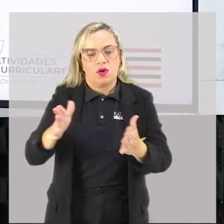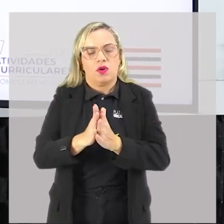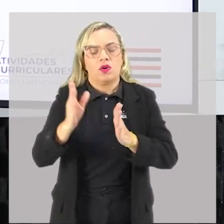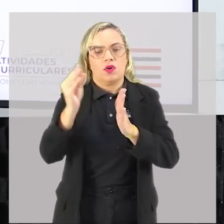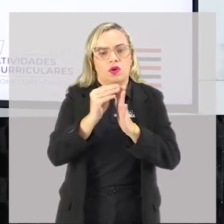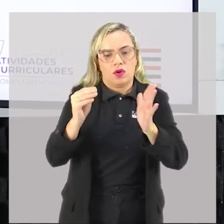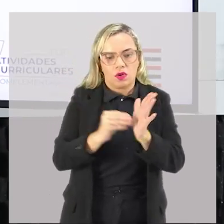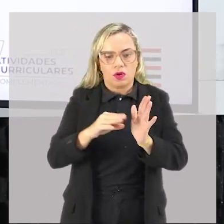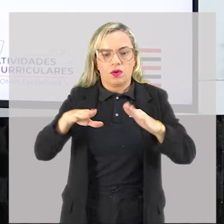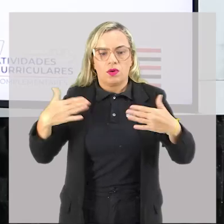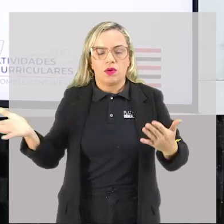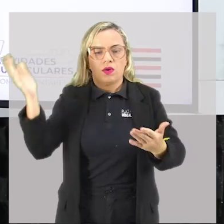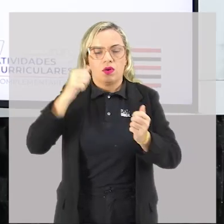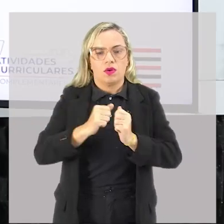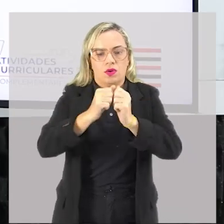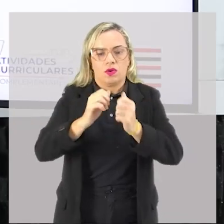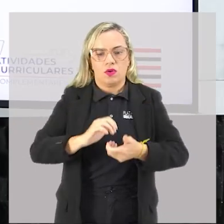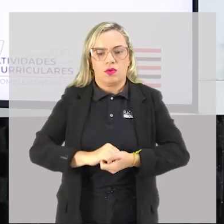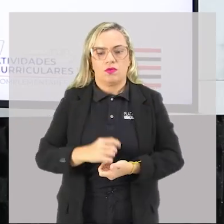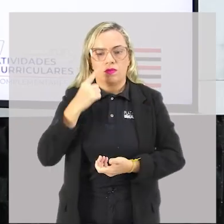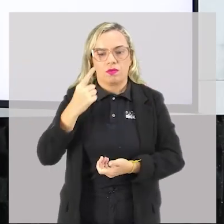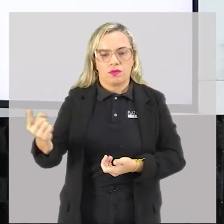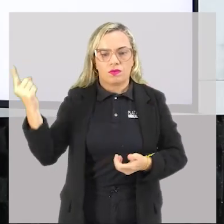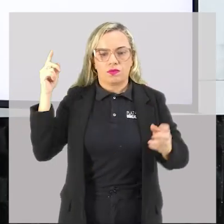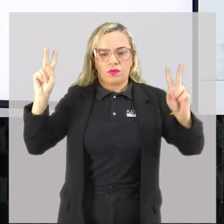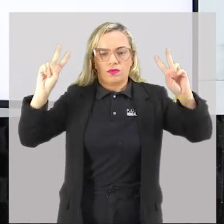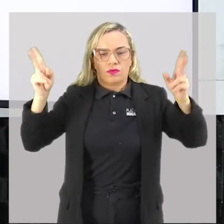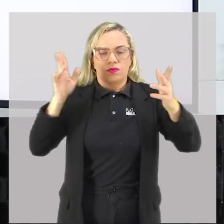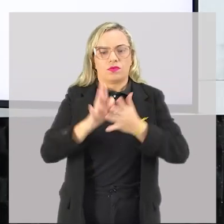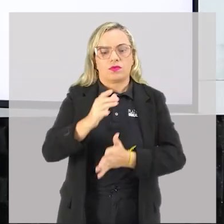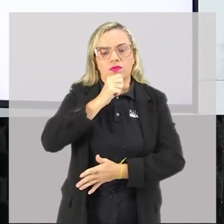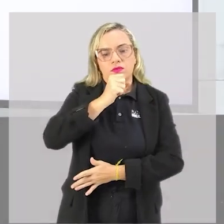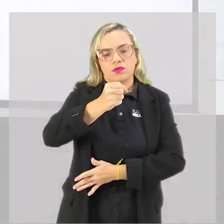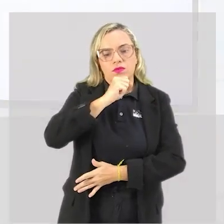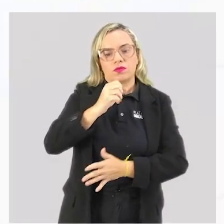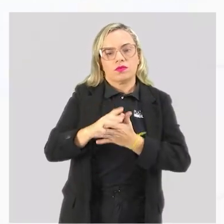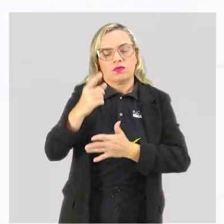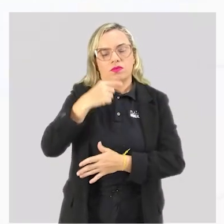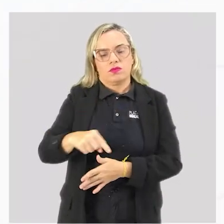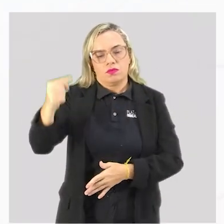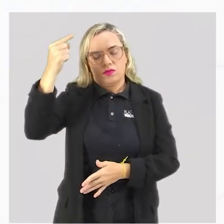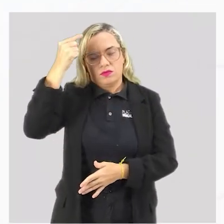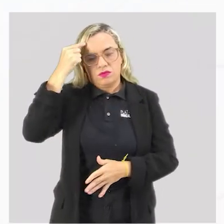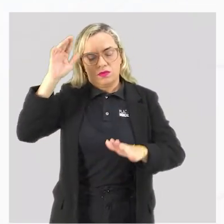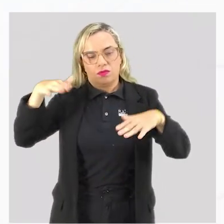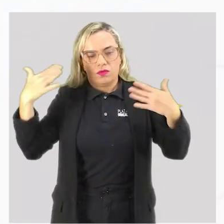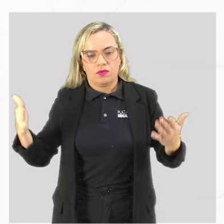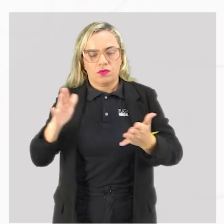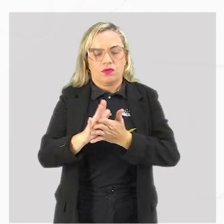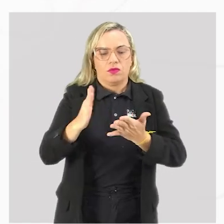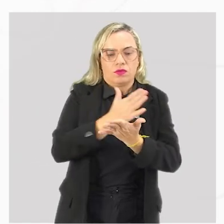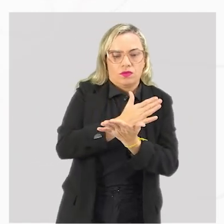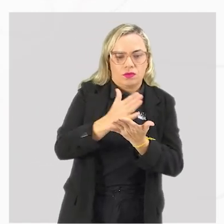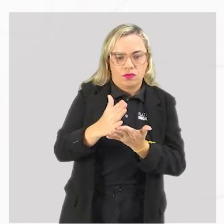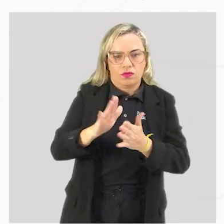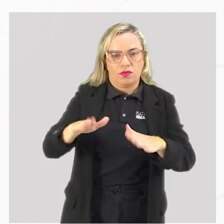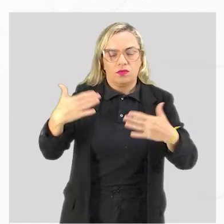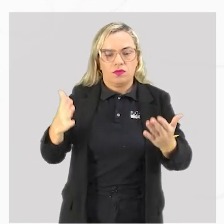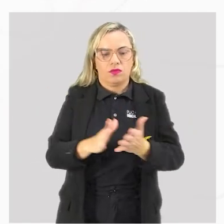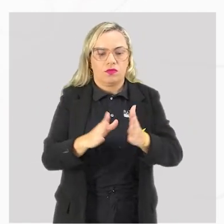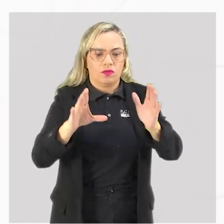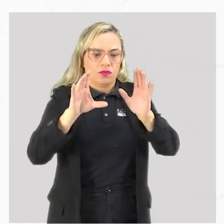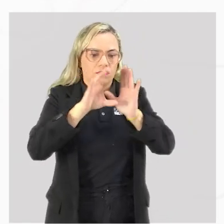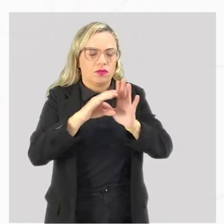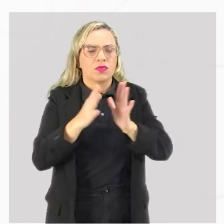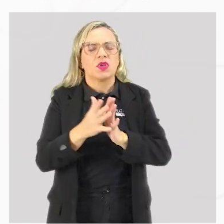assunto. Então vamos lá. Interviews, entrevistas. Quando a gente pensa em interview, a gente começa com uma